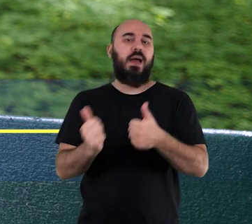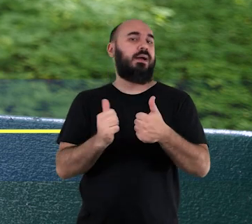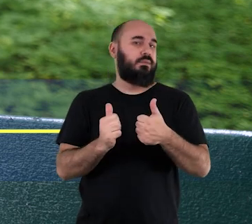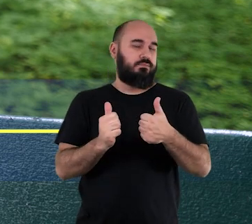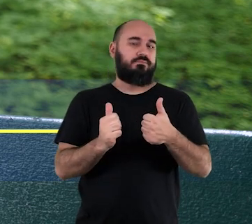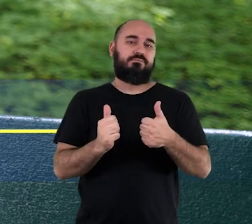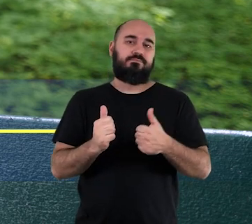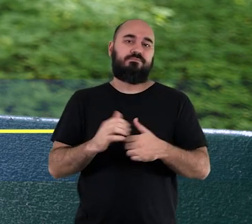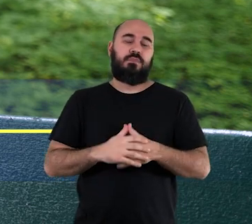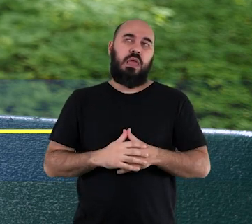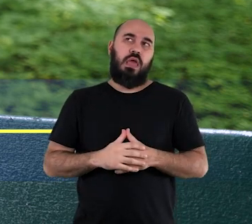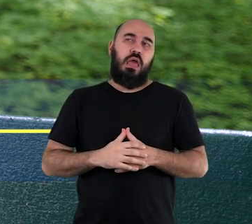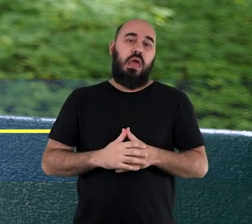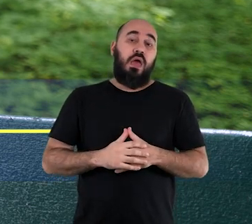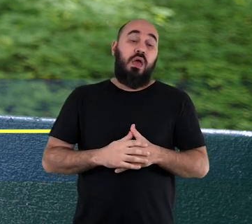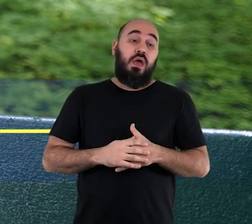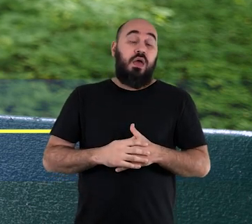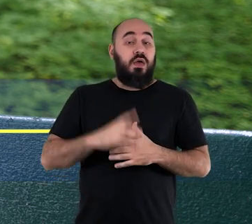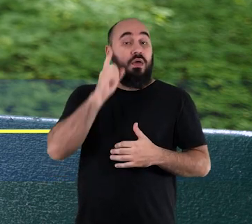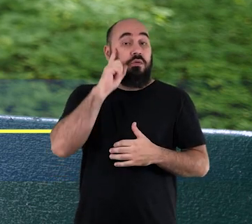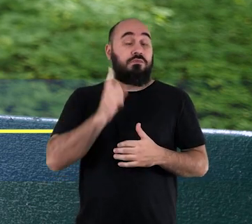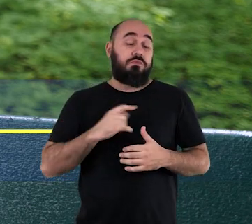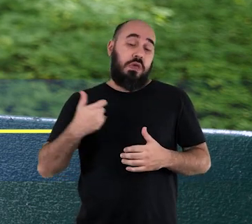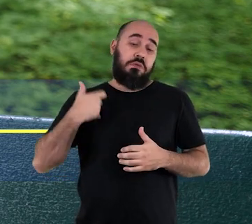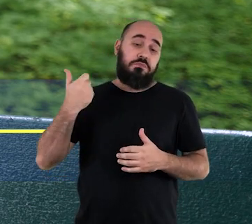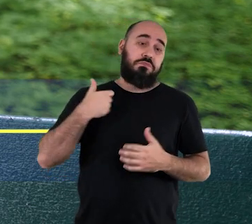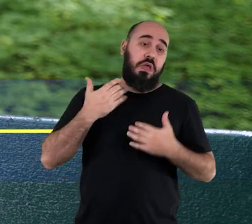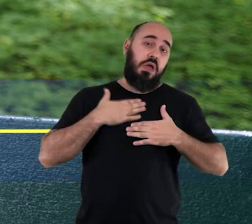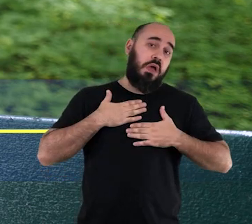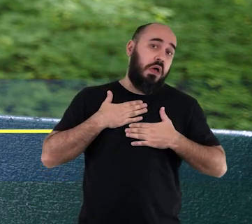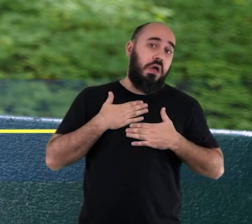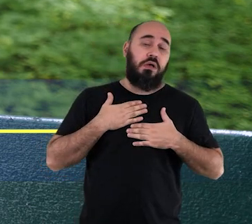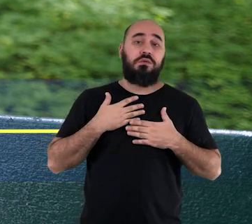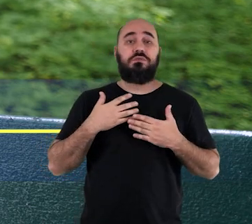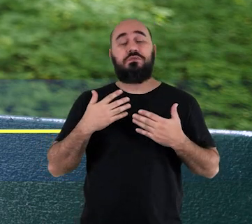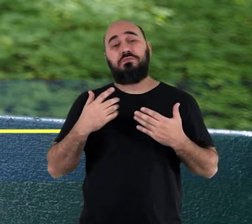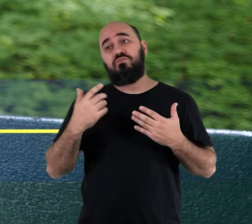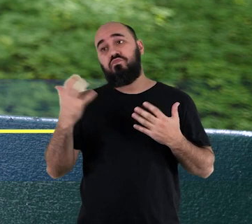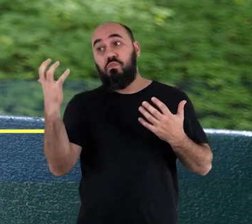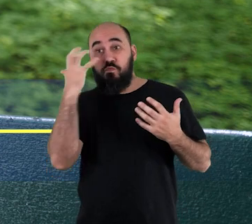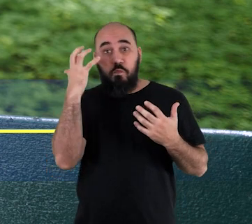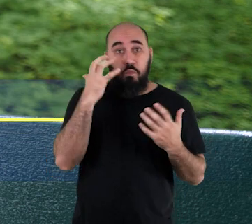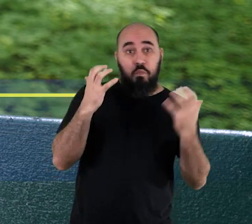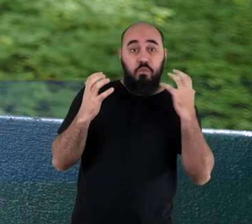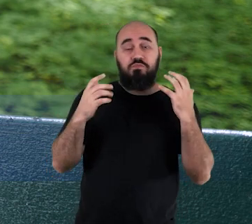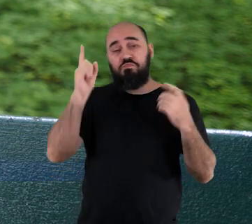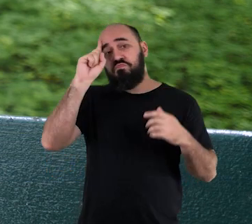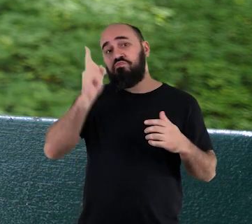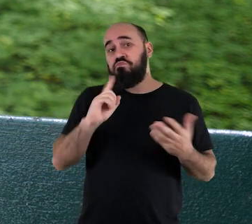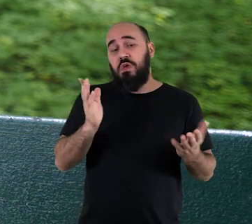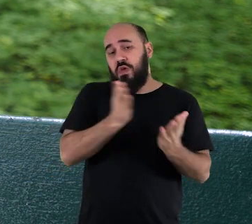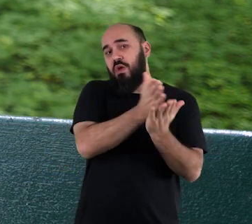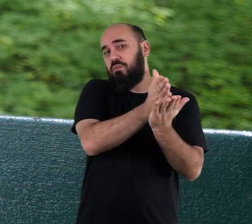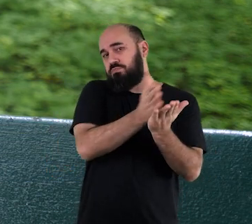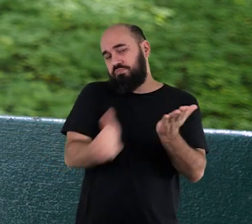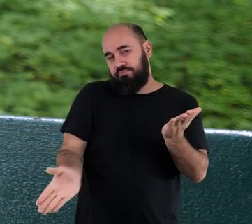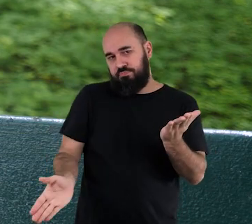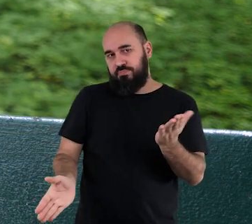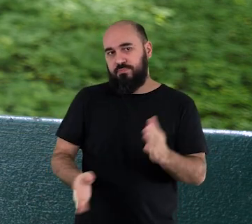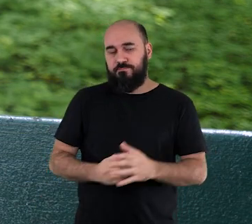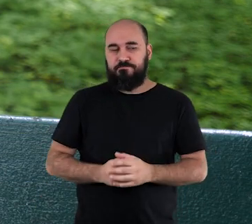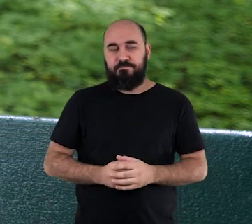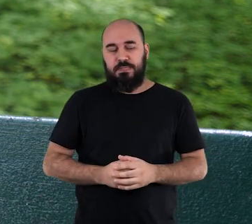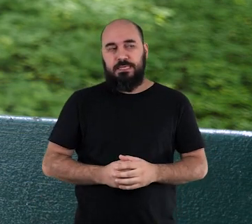daí, não sei se é por conta da minha idade, teve vários fatores naquela época que acabou fazendo eu me afastar da igreja.